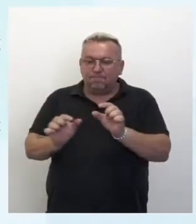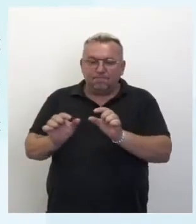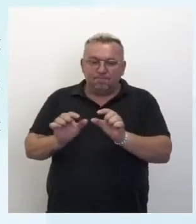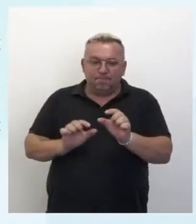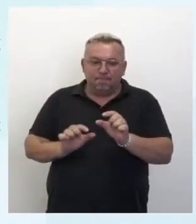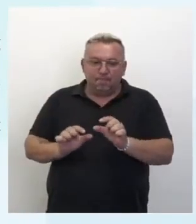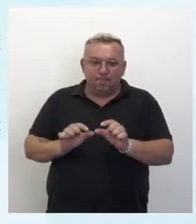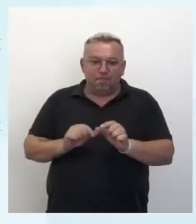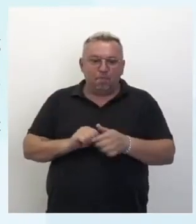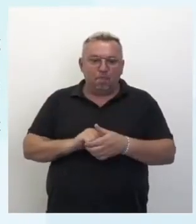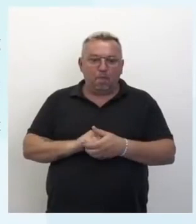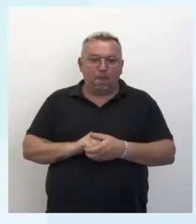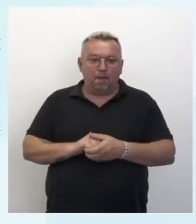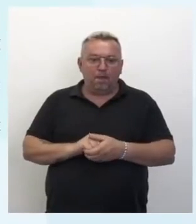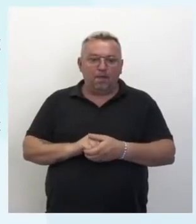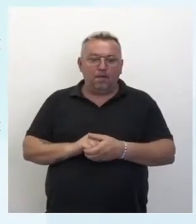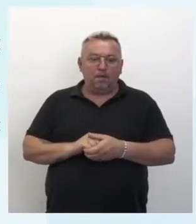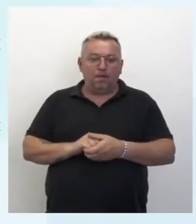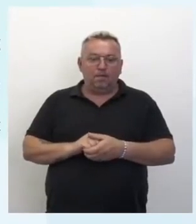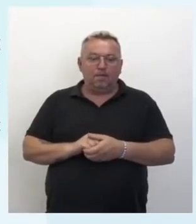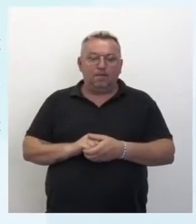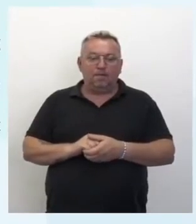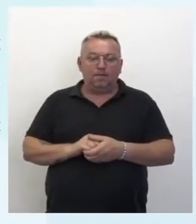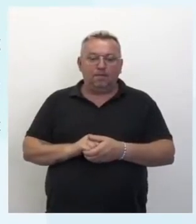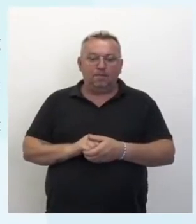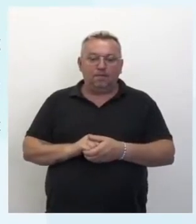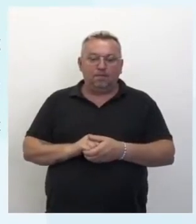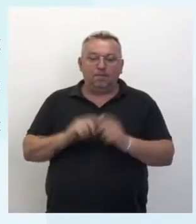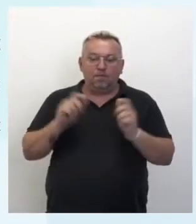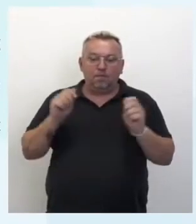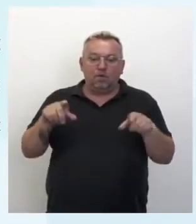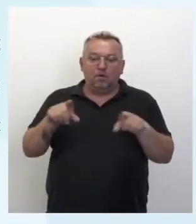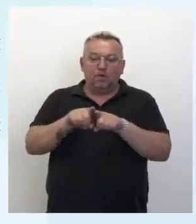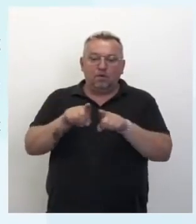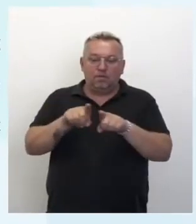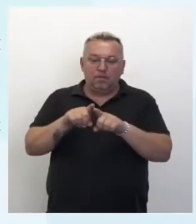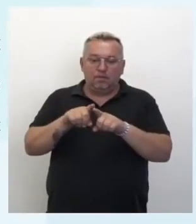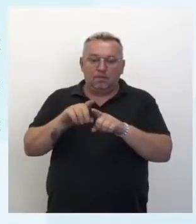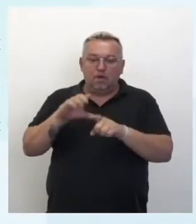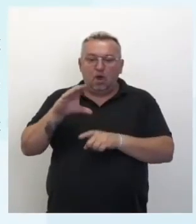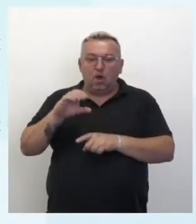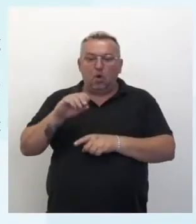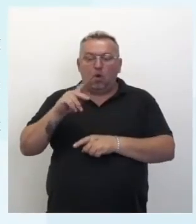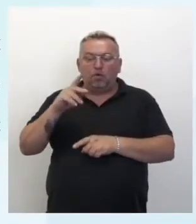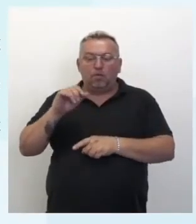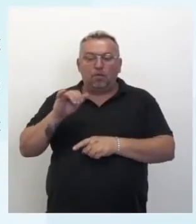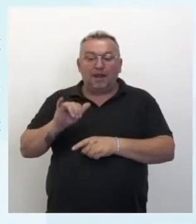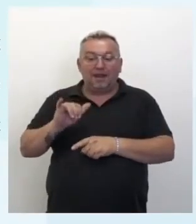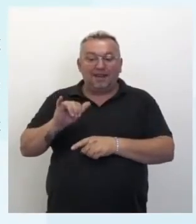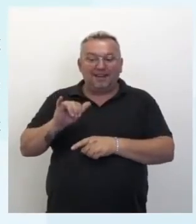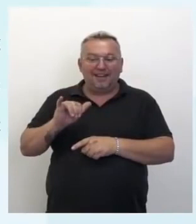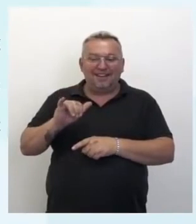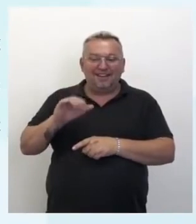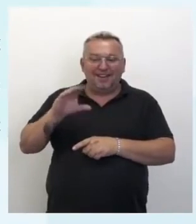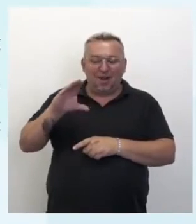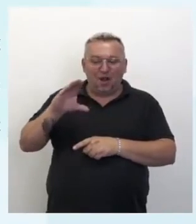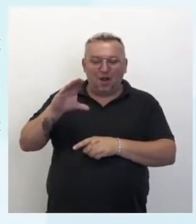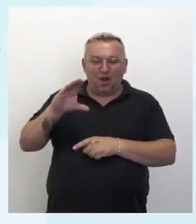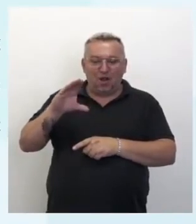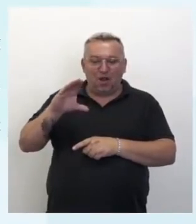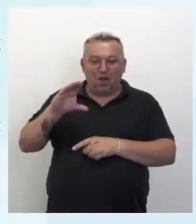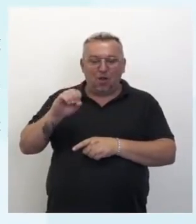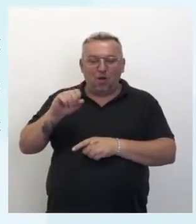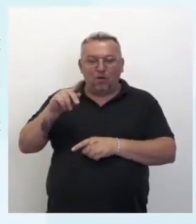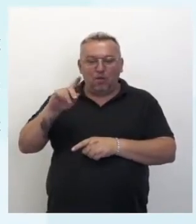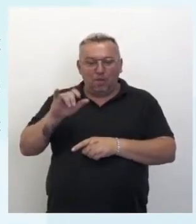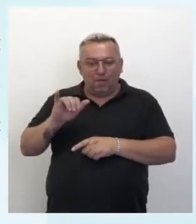quebra-cabeças lá, que tem vários personagens. Dress Up pode ser também o cosplay. Agora, como é que vai traduzir cosplay para